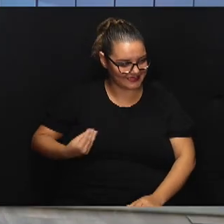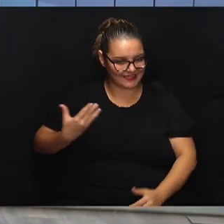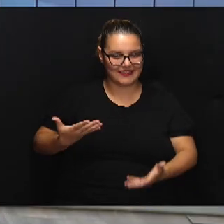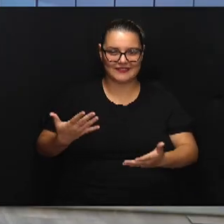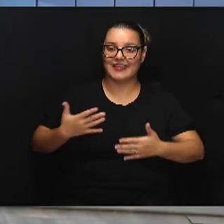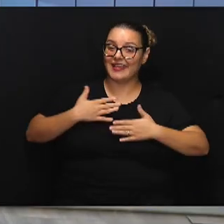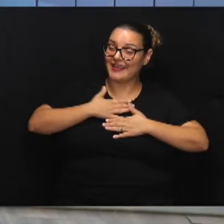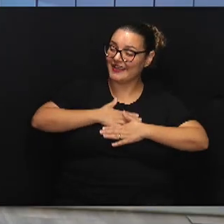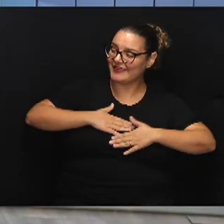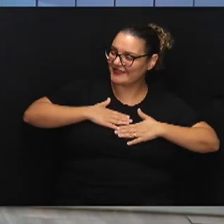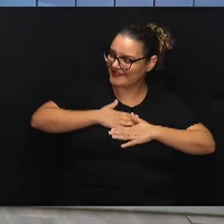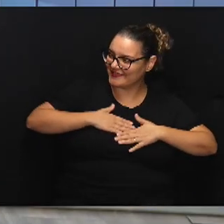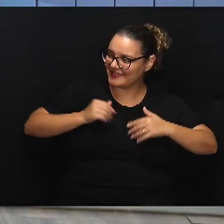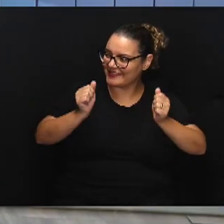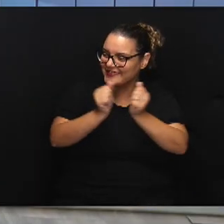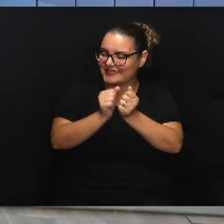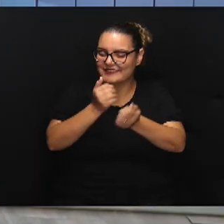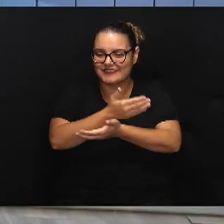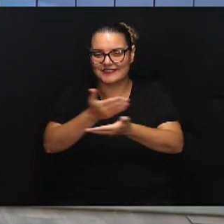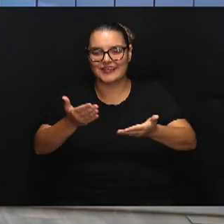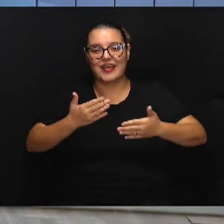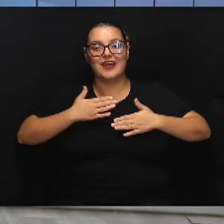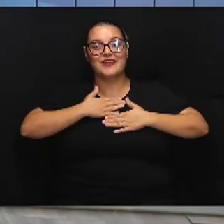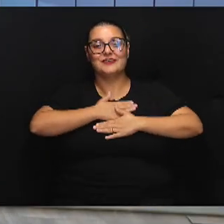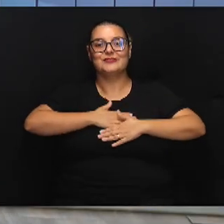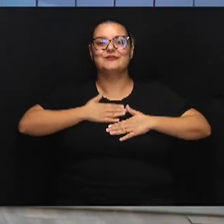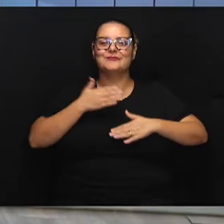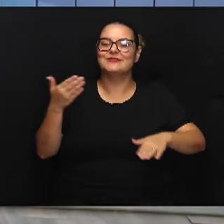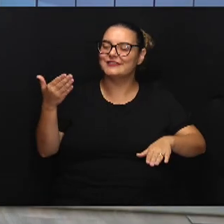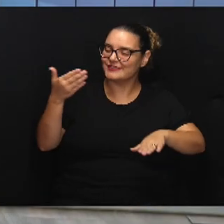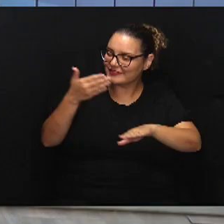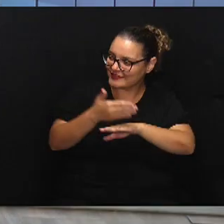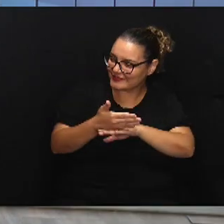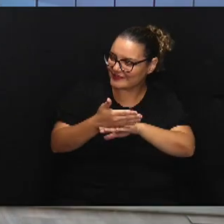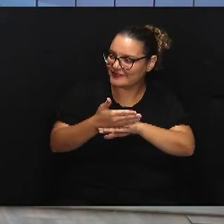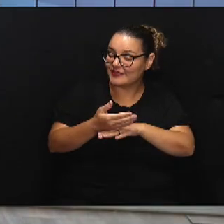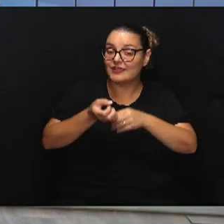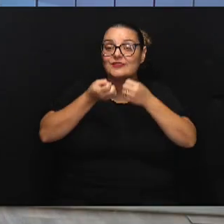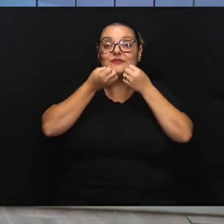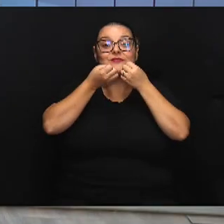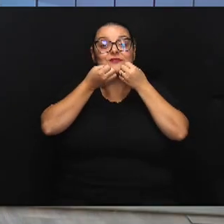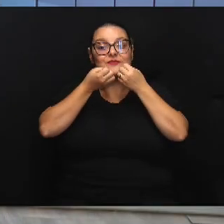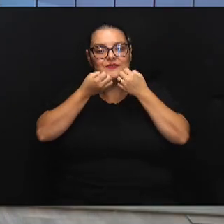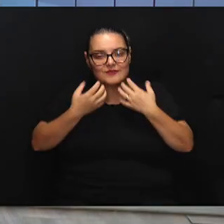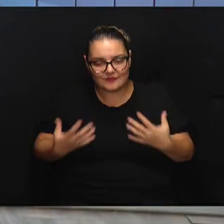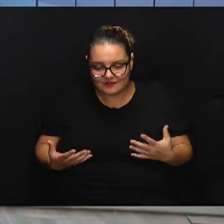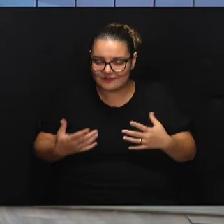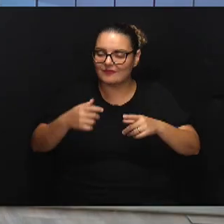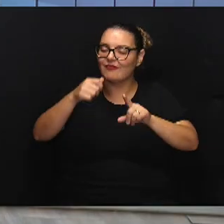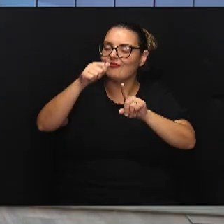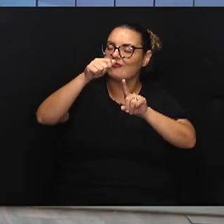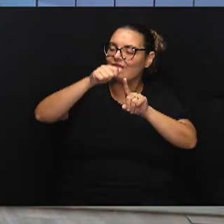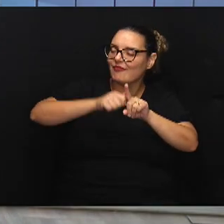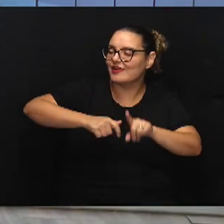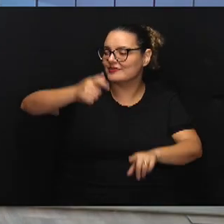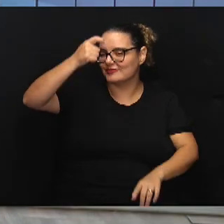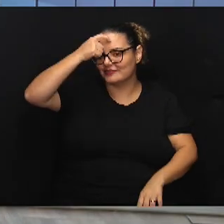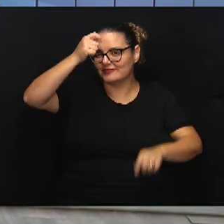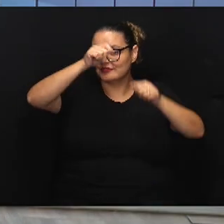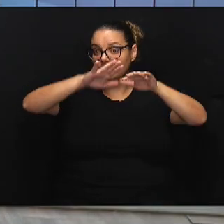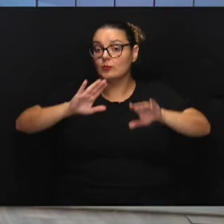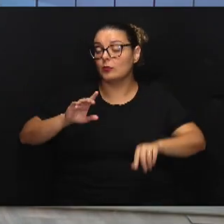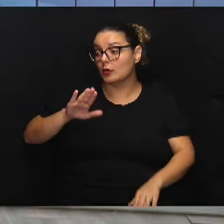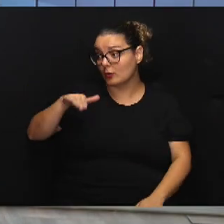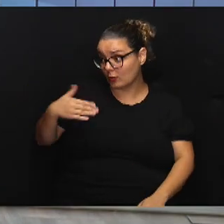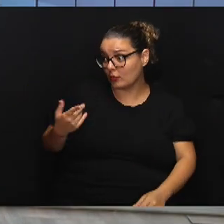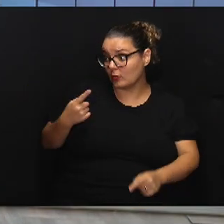um prazer estar com vocês, é um prazer participar deste mês tão importante de conscientização do autismo. Porque quando a gente fala